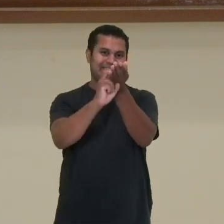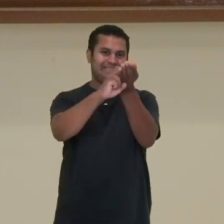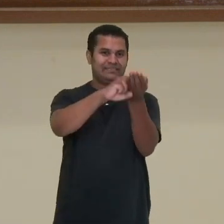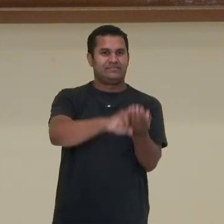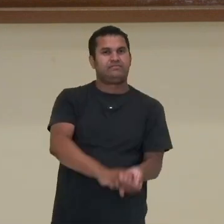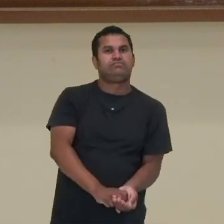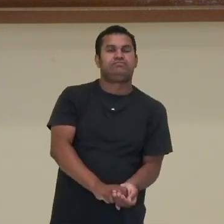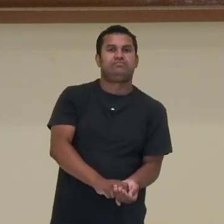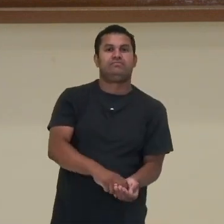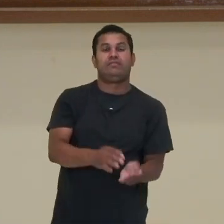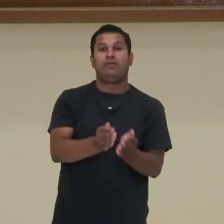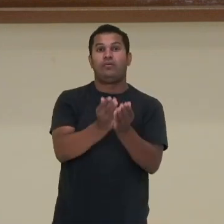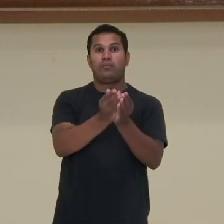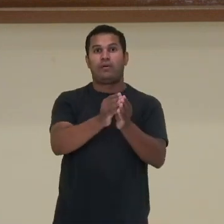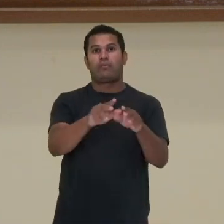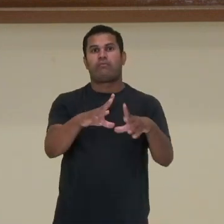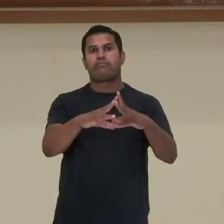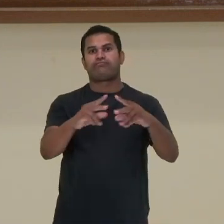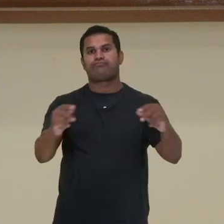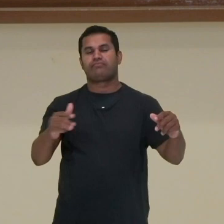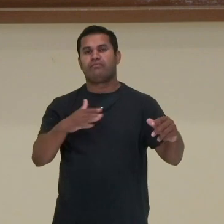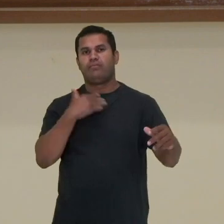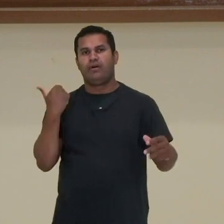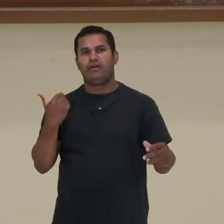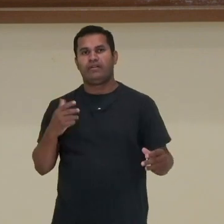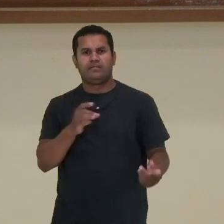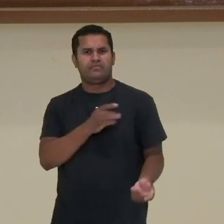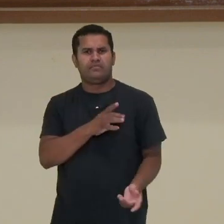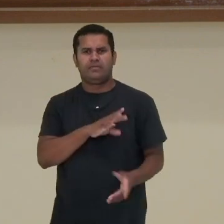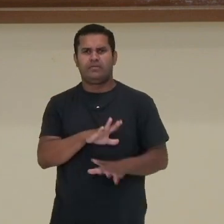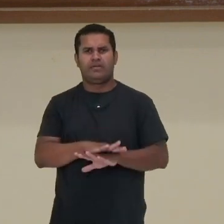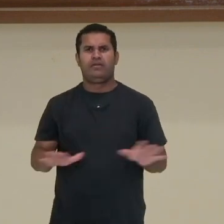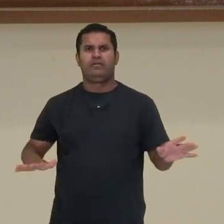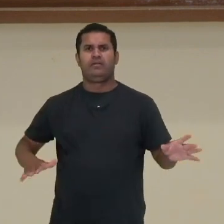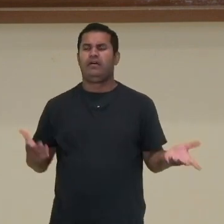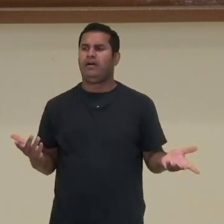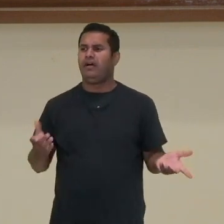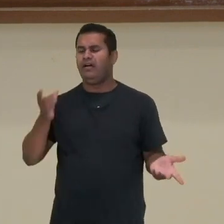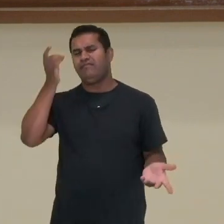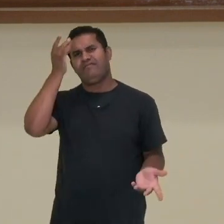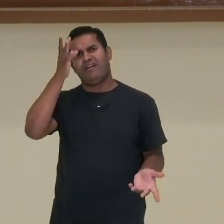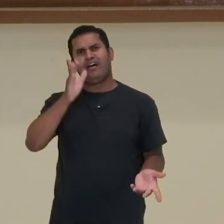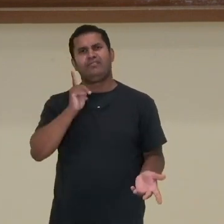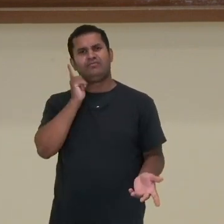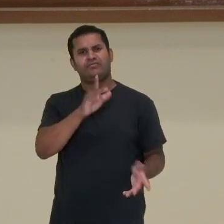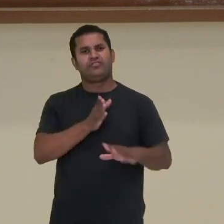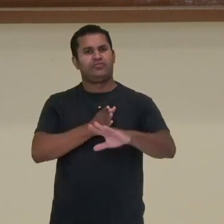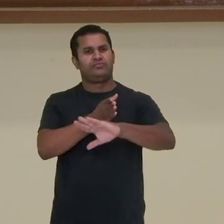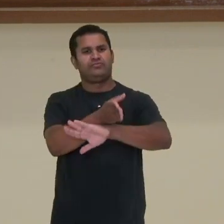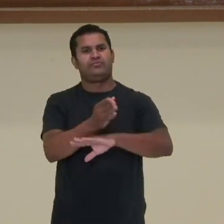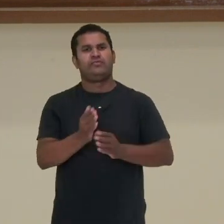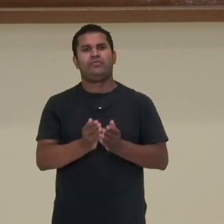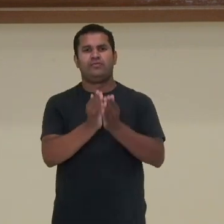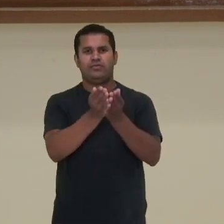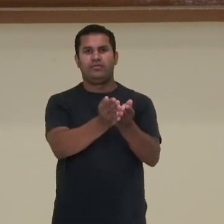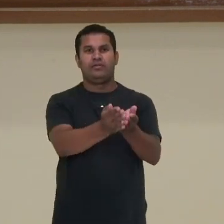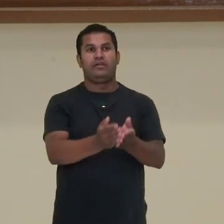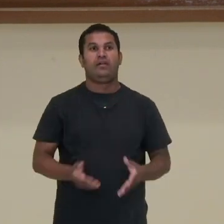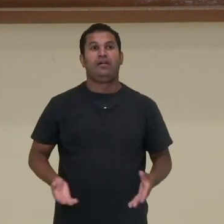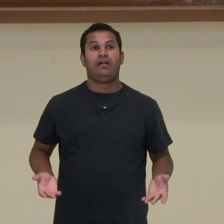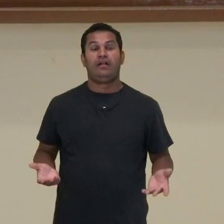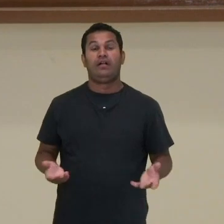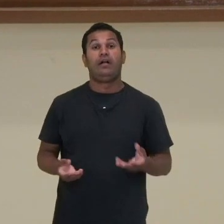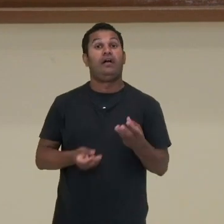pelo Mediterrâneo, pelo mar Mediterrâneo, né? Então, Portugal inicia, Espanha posteriormente, porque estava buscando uma nova